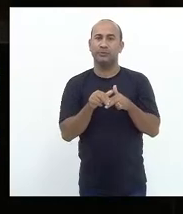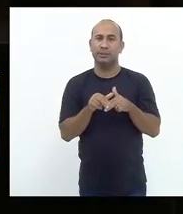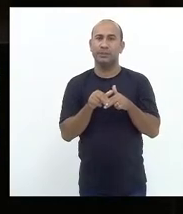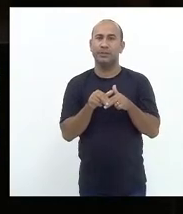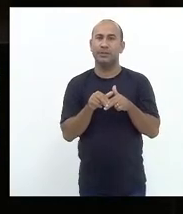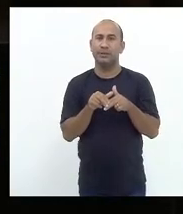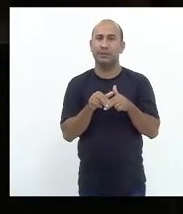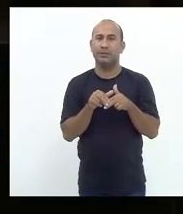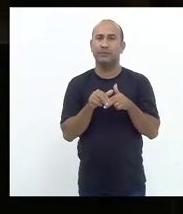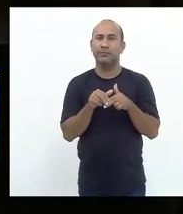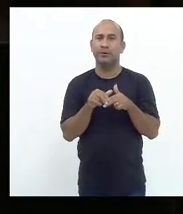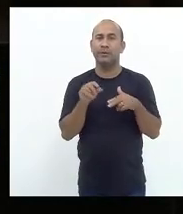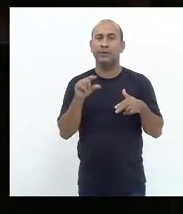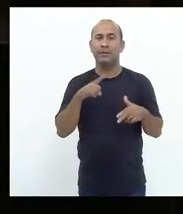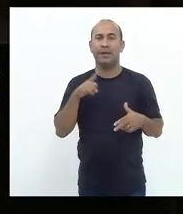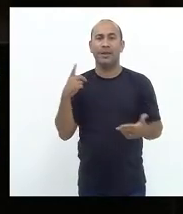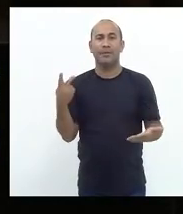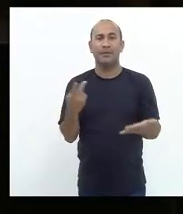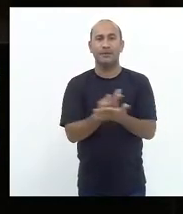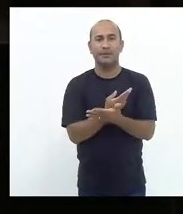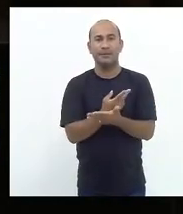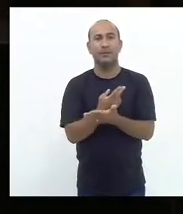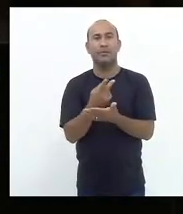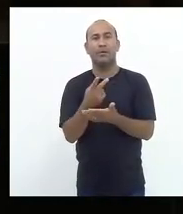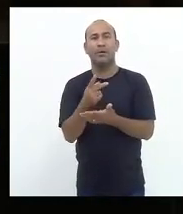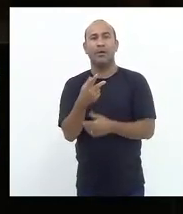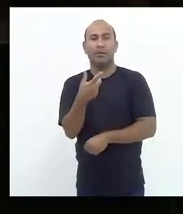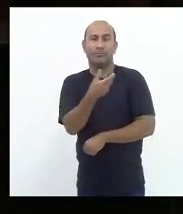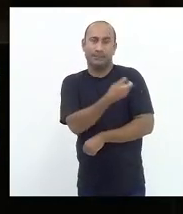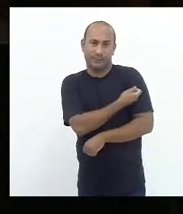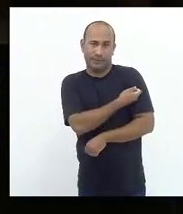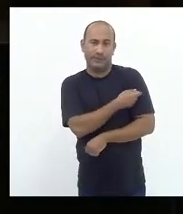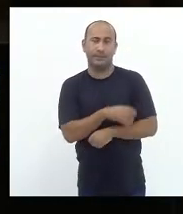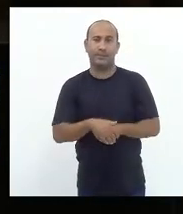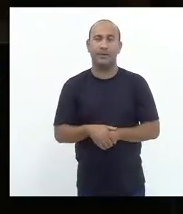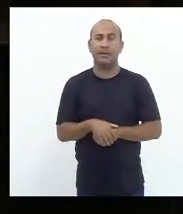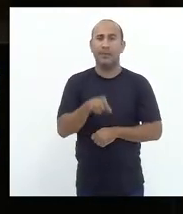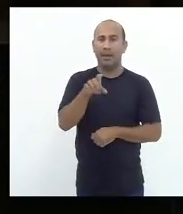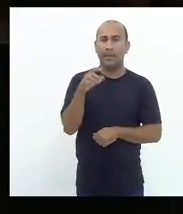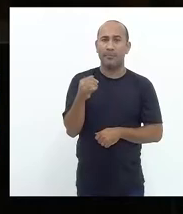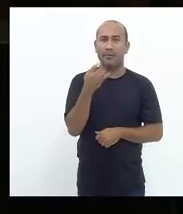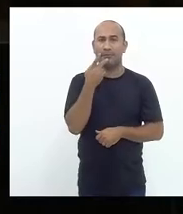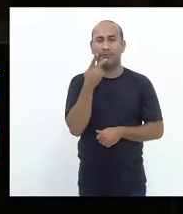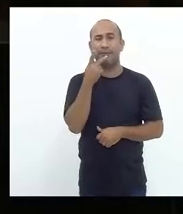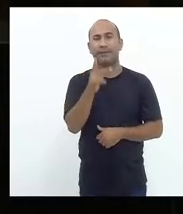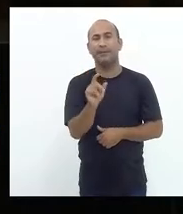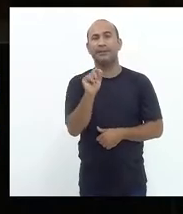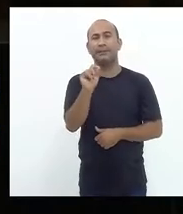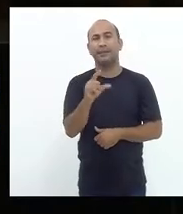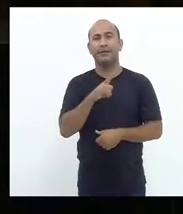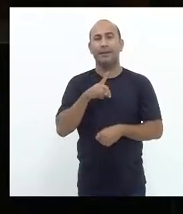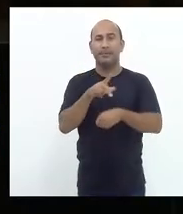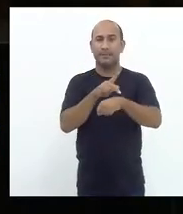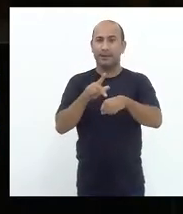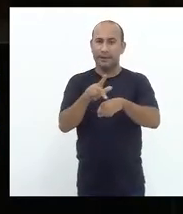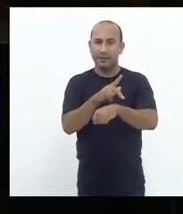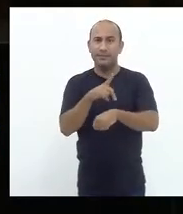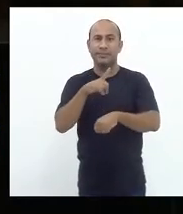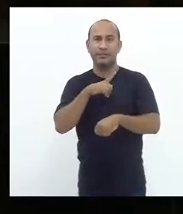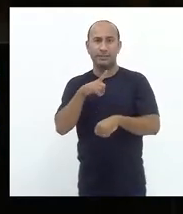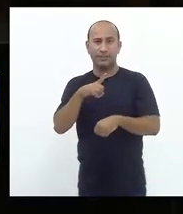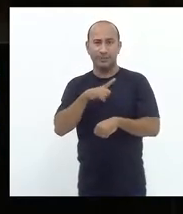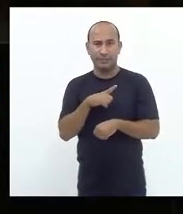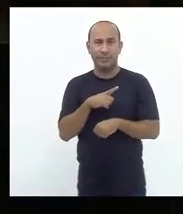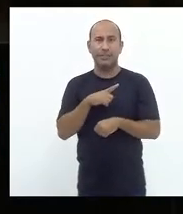aos desdobramentos da vacina. Inclusive, é importante dizer que países que tinham a mancha